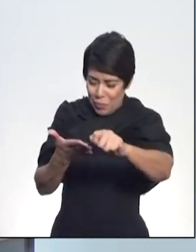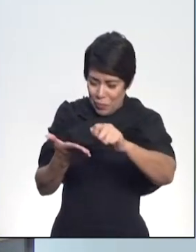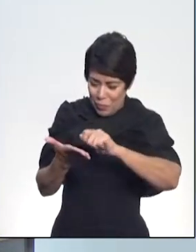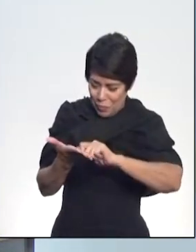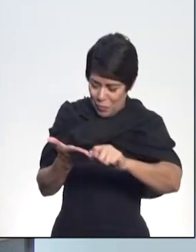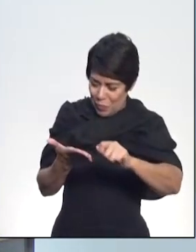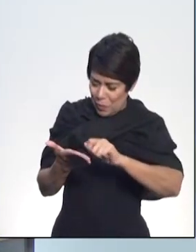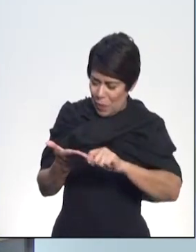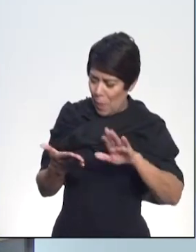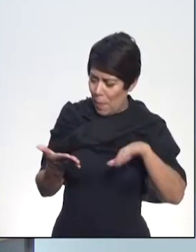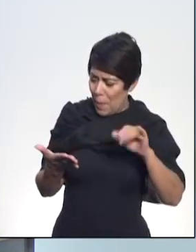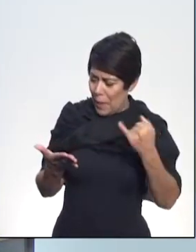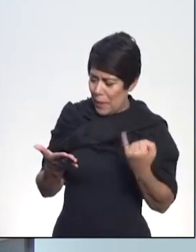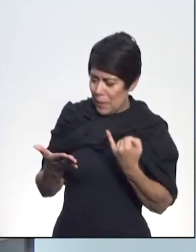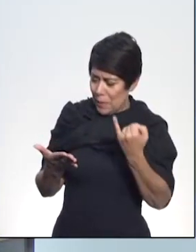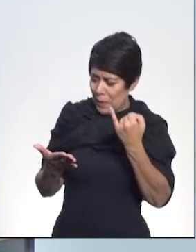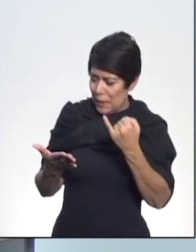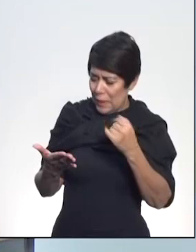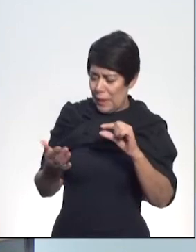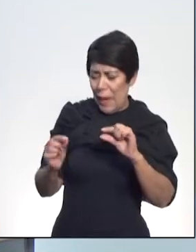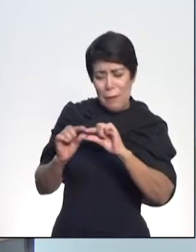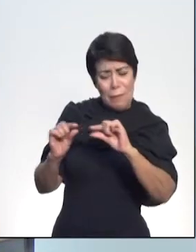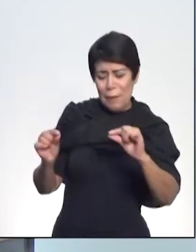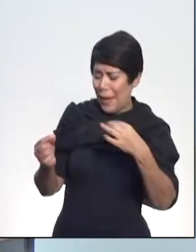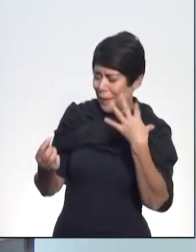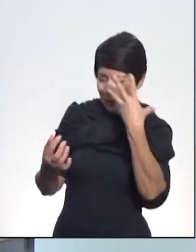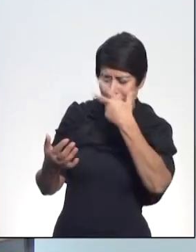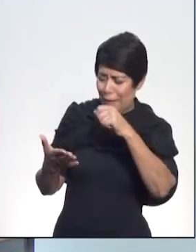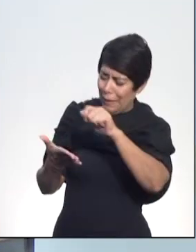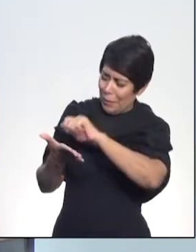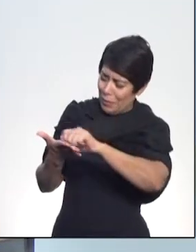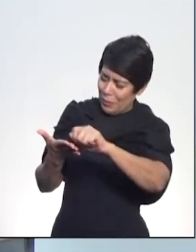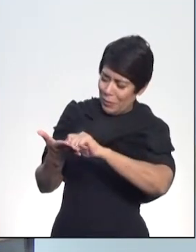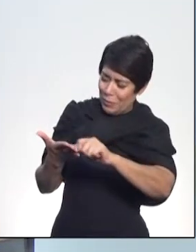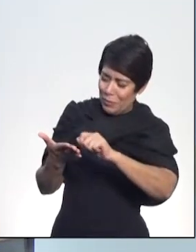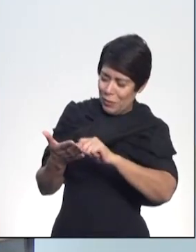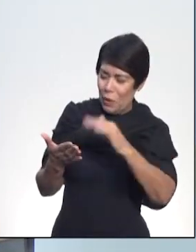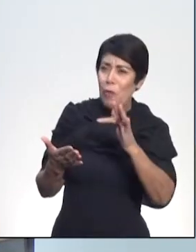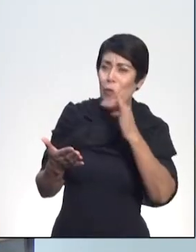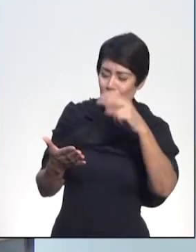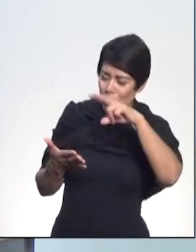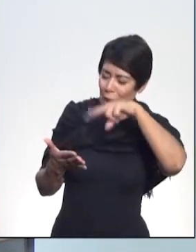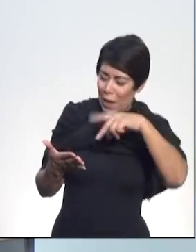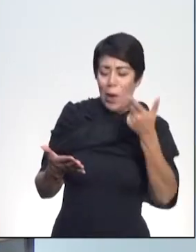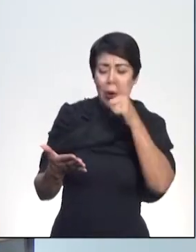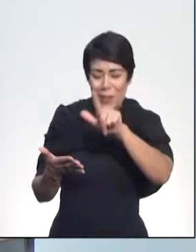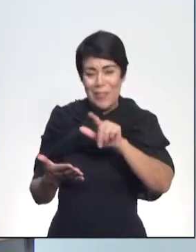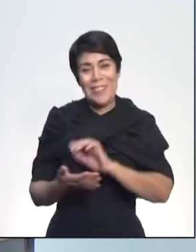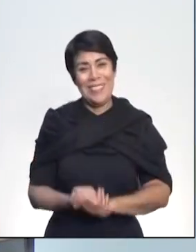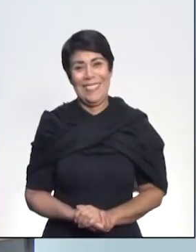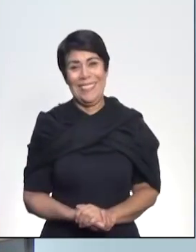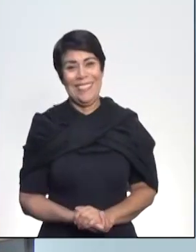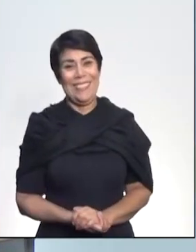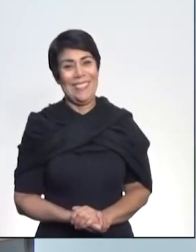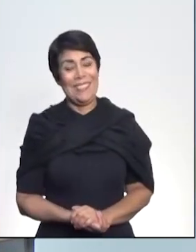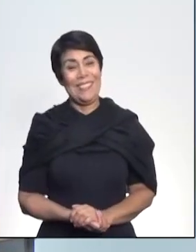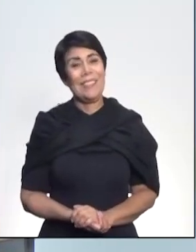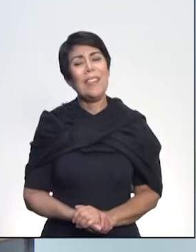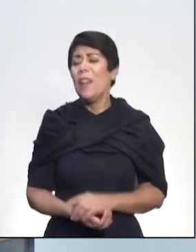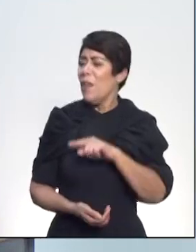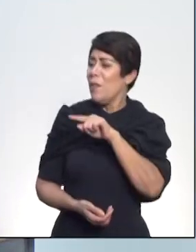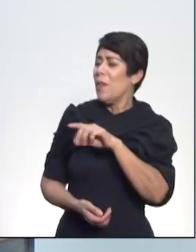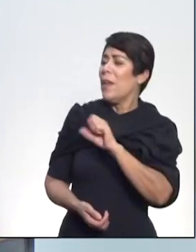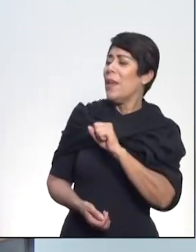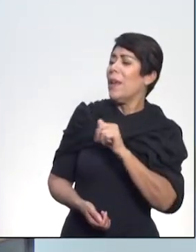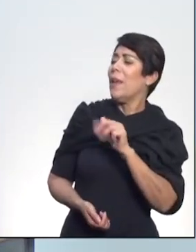mais importantes, mais poéticas, e aquelas que eu tenho vontade de retornar posteriormente. E você, Sara, se